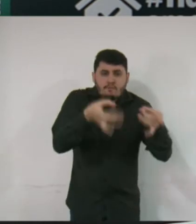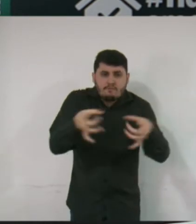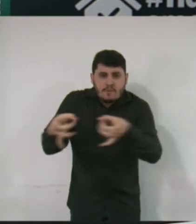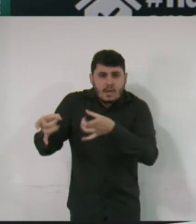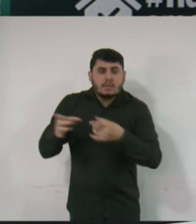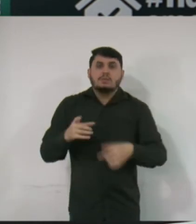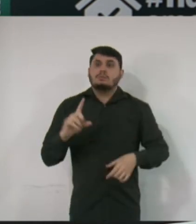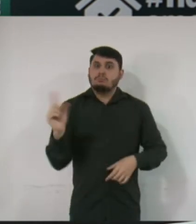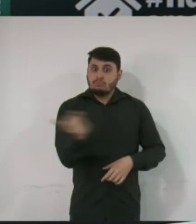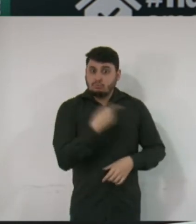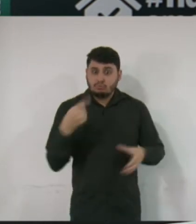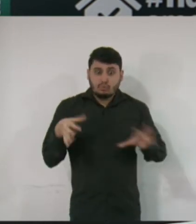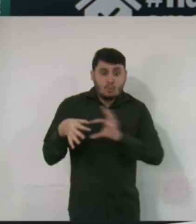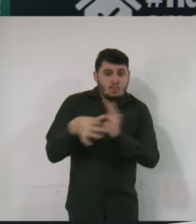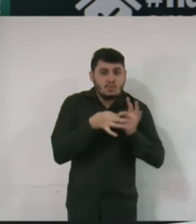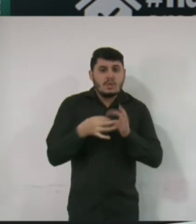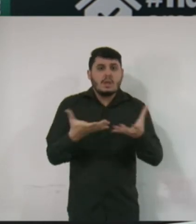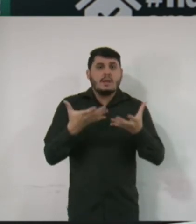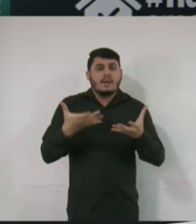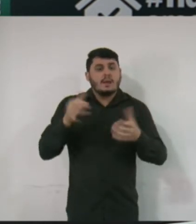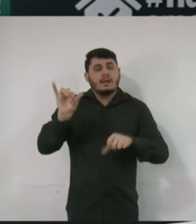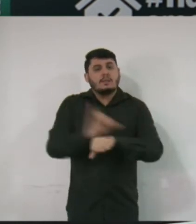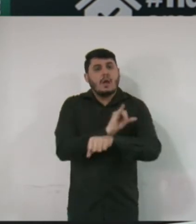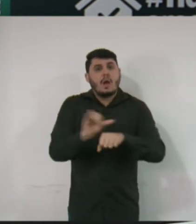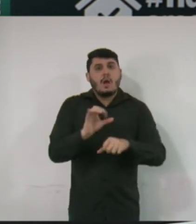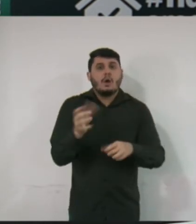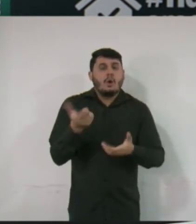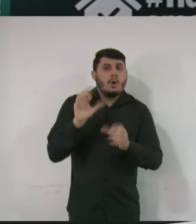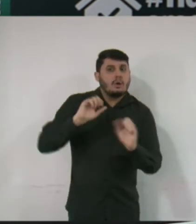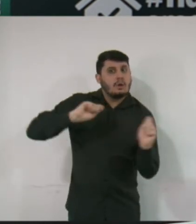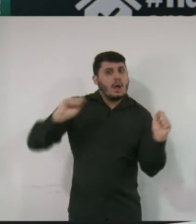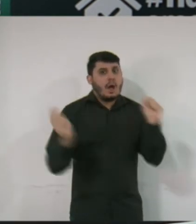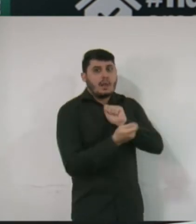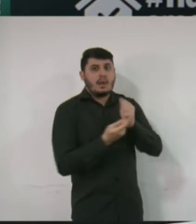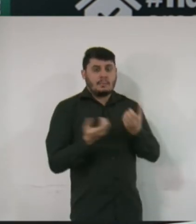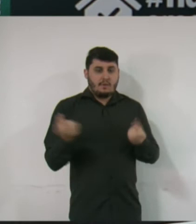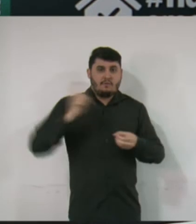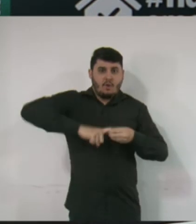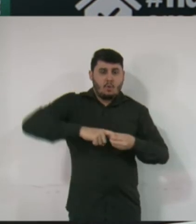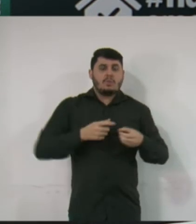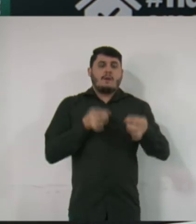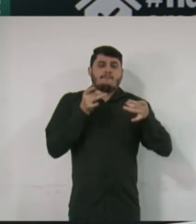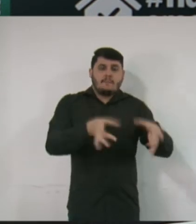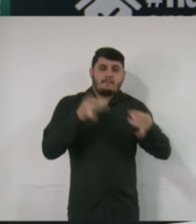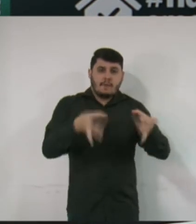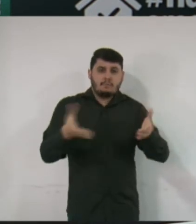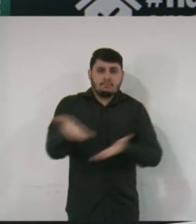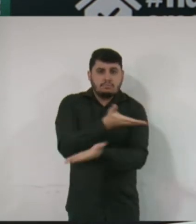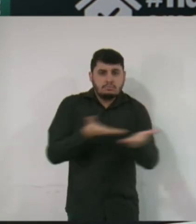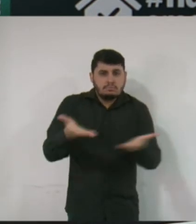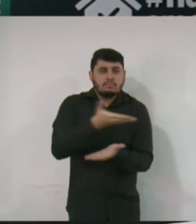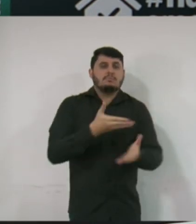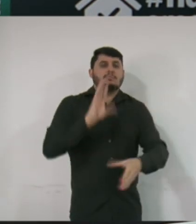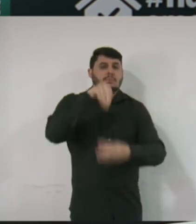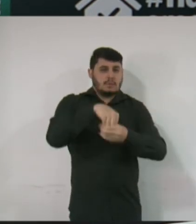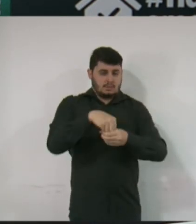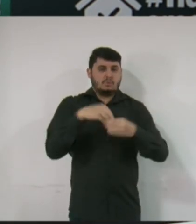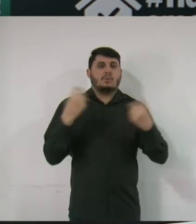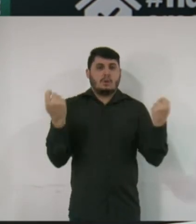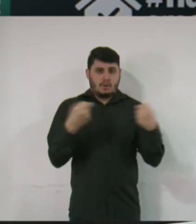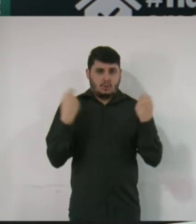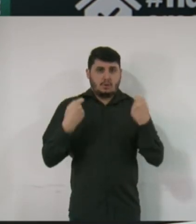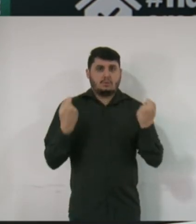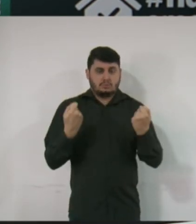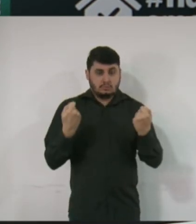que continue havendo o giro da economia e a produção de riqueza na nossa cidade, obviamente distribuída entre nossos cidadãos.